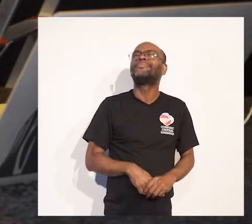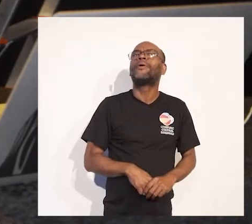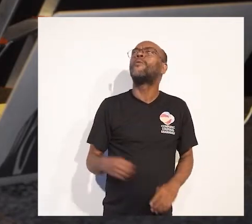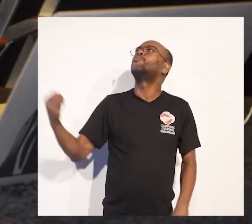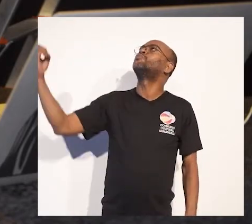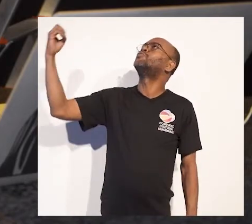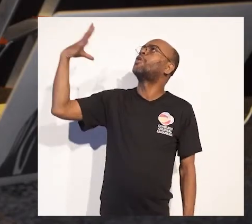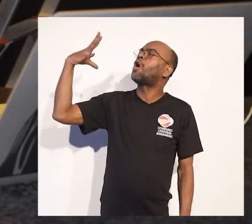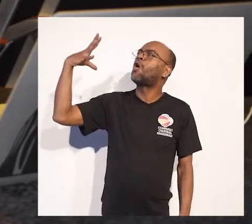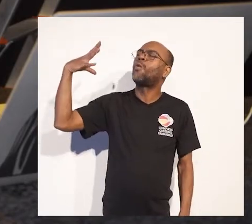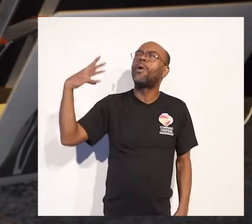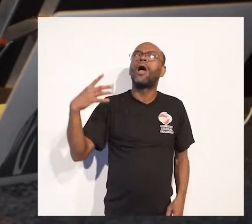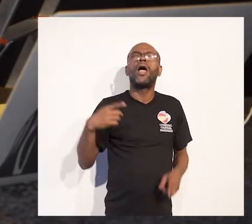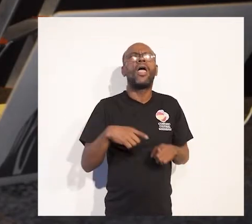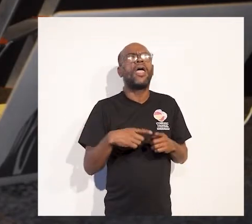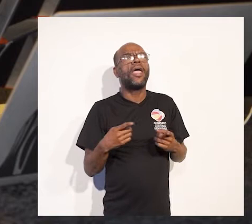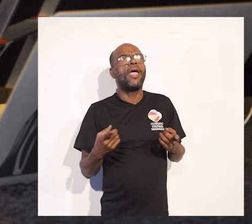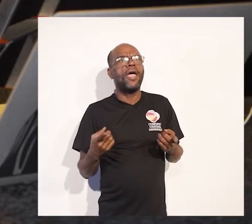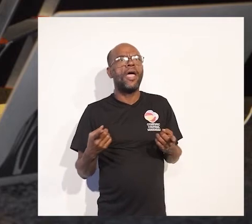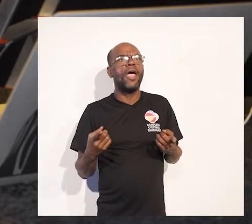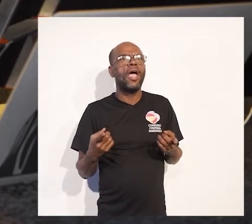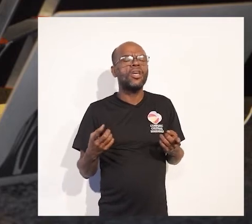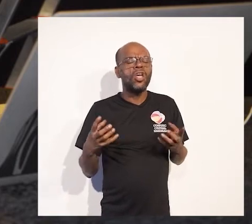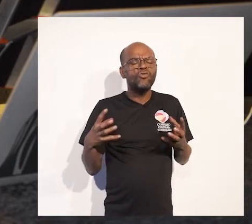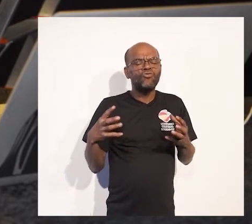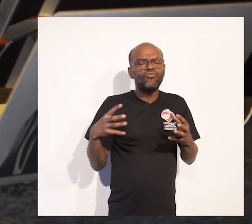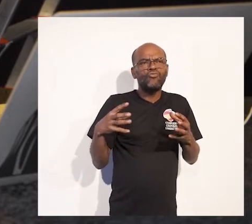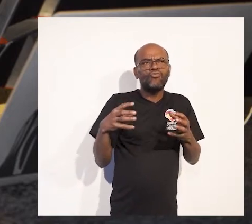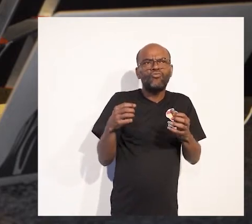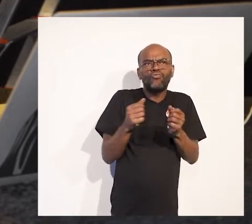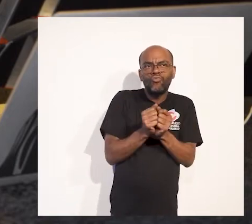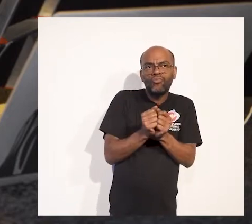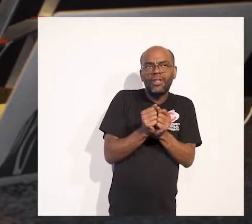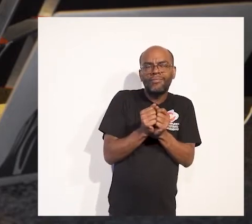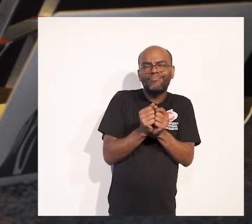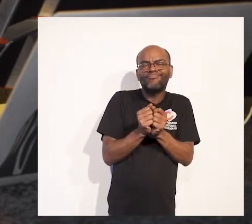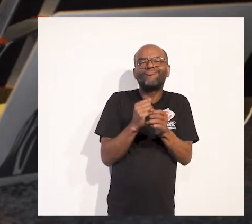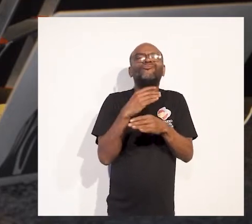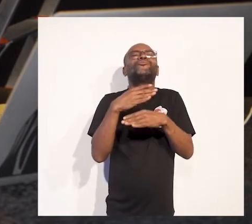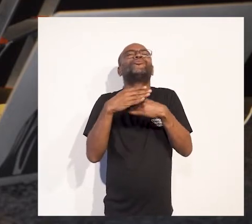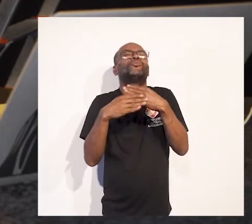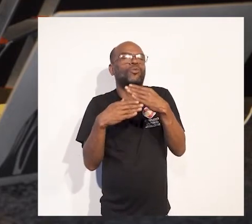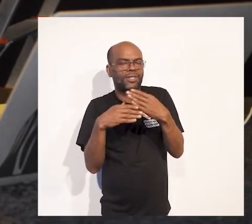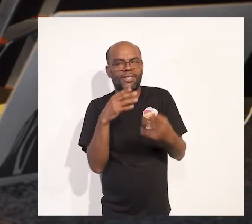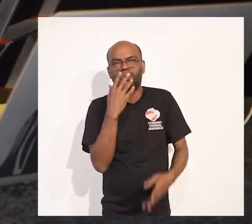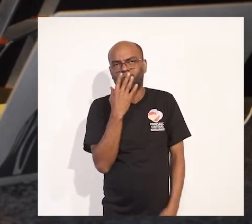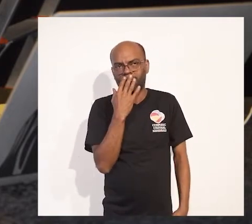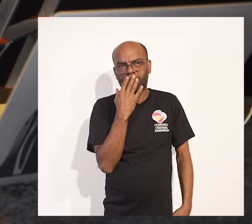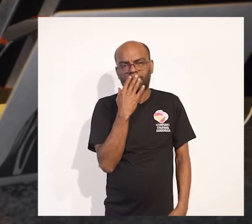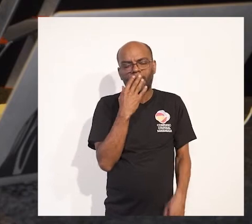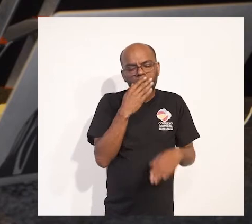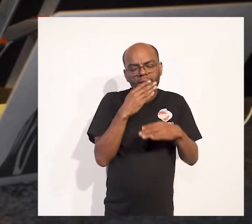O Sol nada mais é de que a junção de todas essas cores. E essas cores,